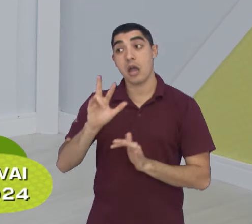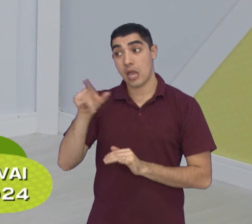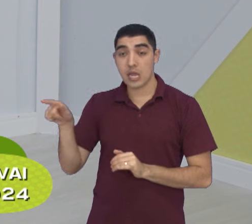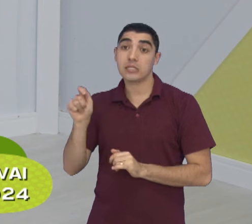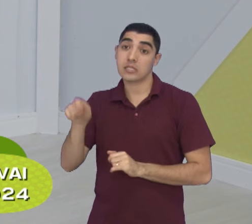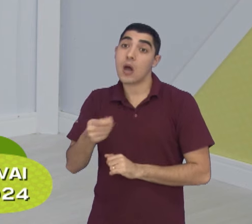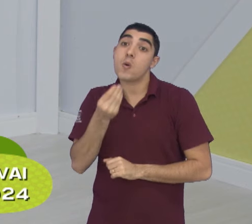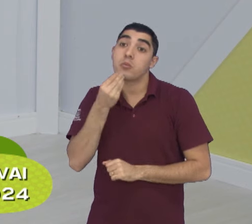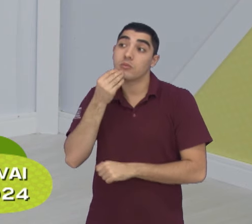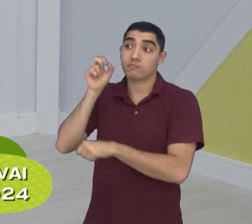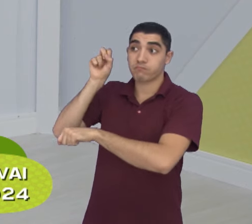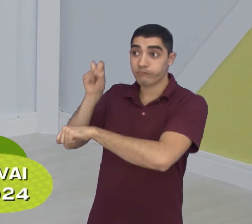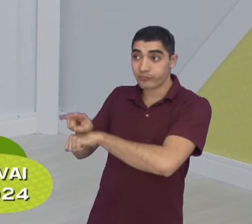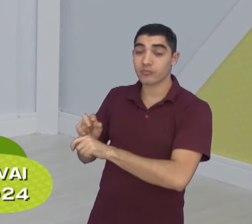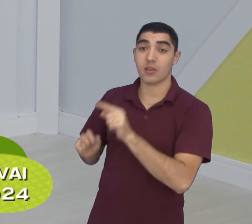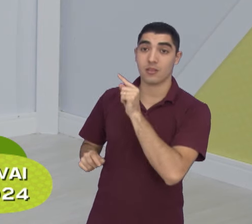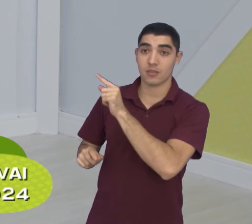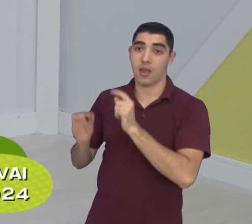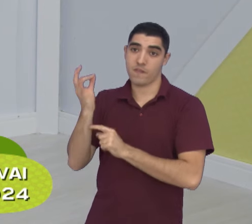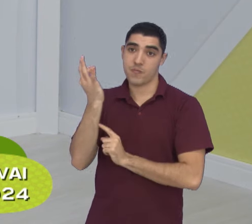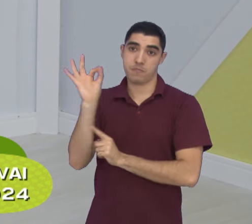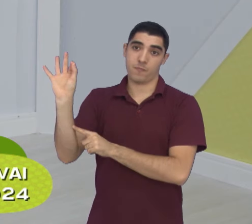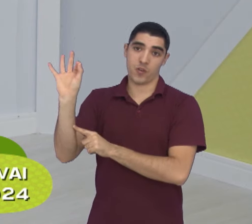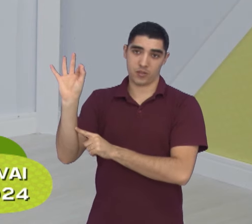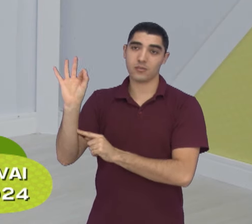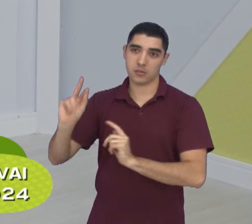de beliscar alguma das vagas que restam para Paris